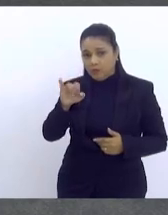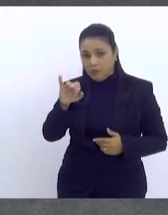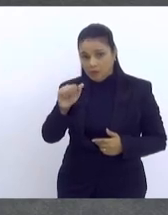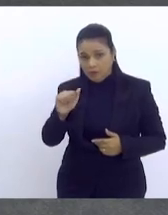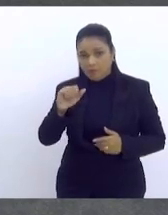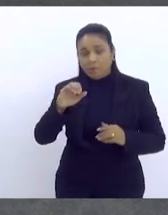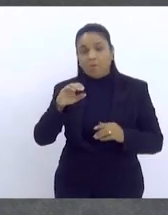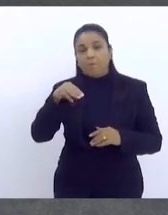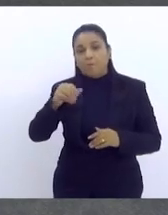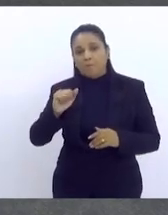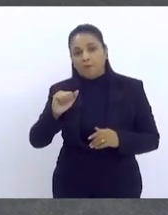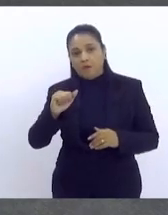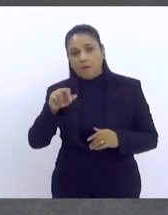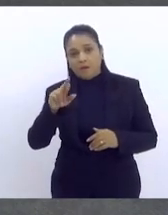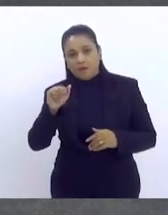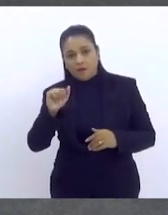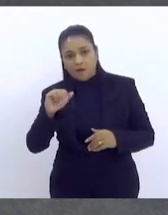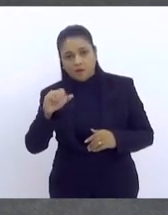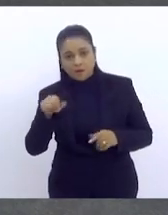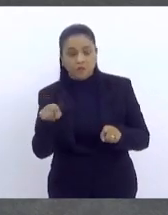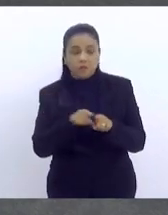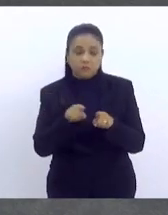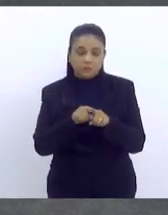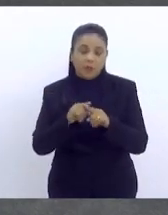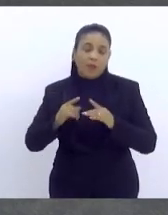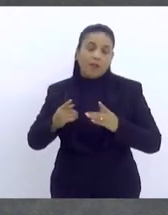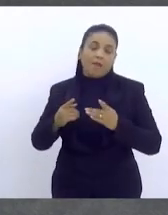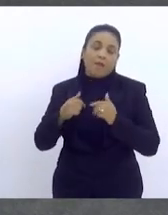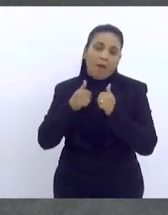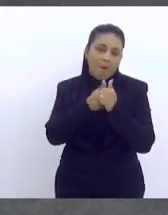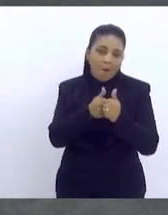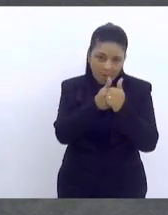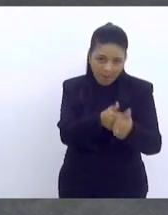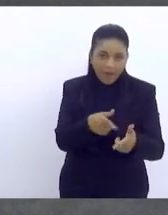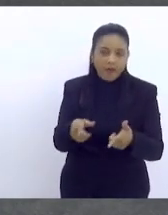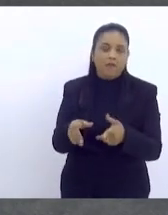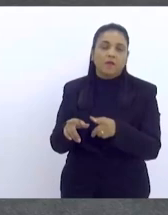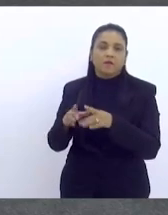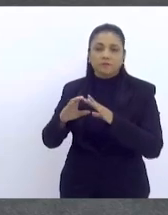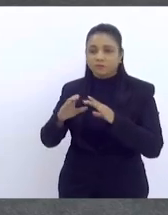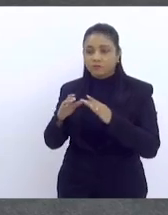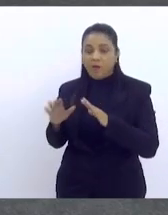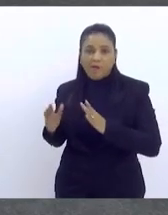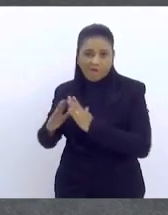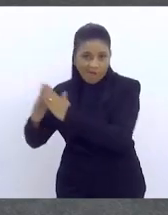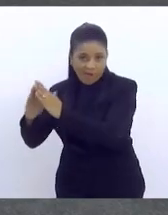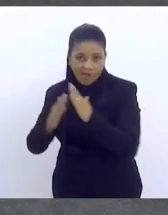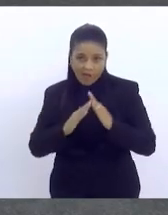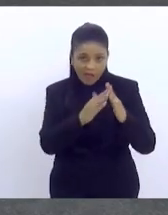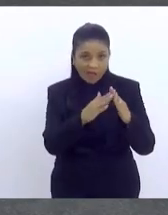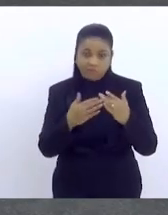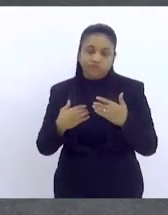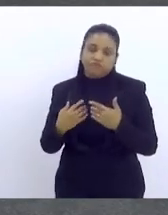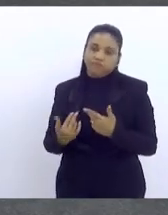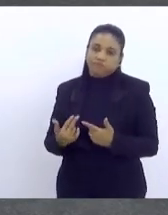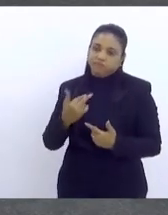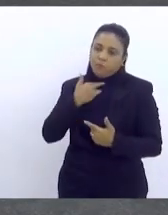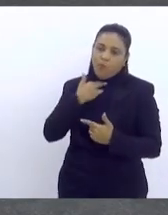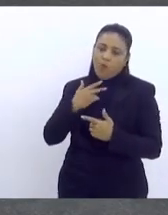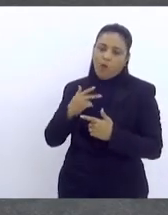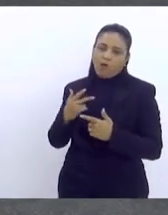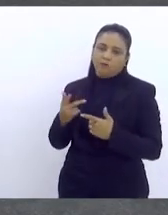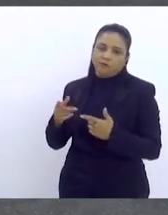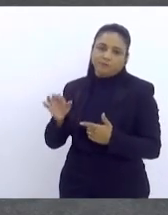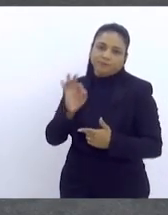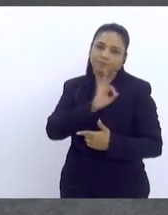casos Por exemplo quando há operações policiais na favela que a vítimas a gente não pode fazer nenhum trabalho investigativo da polícia